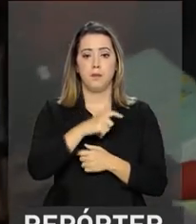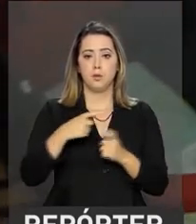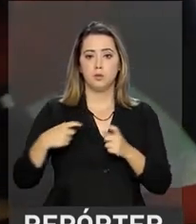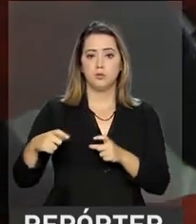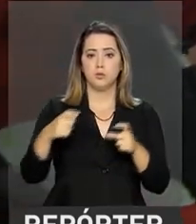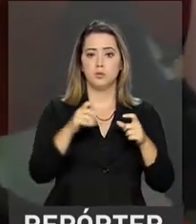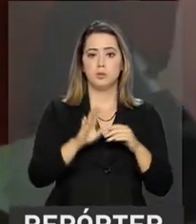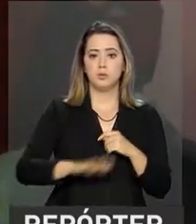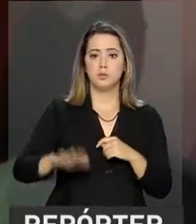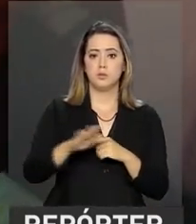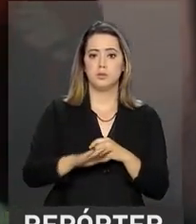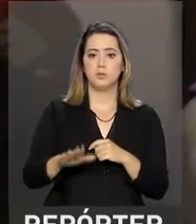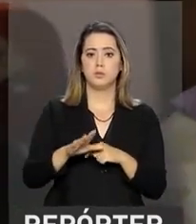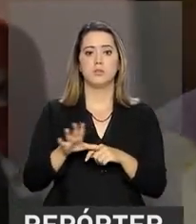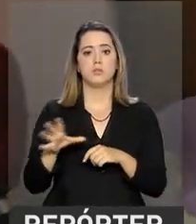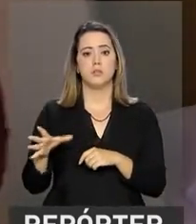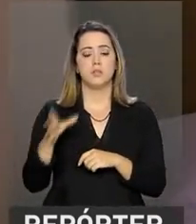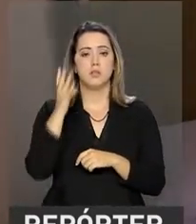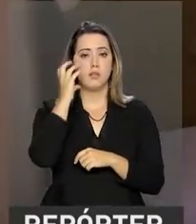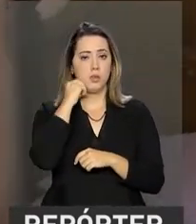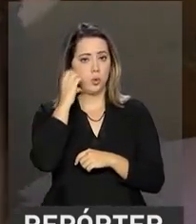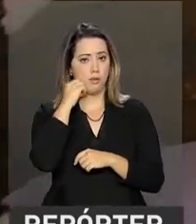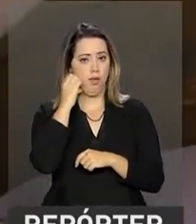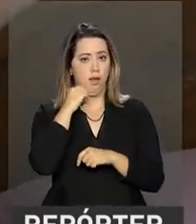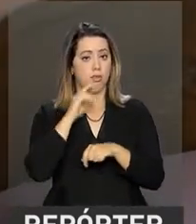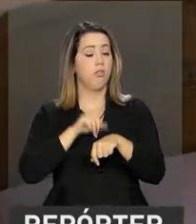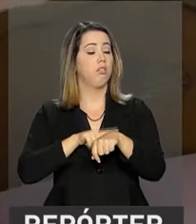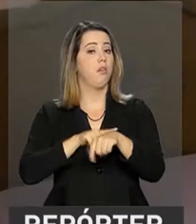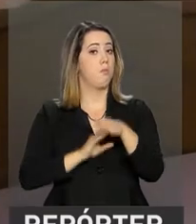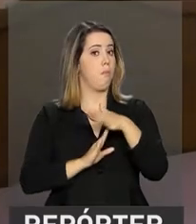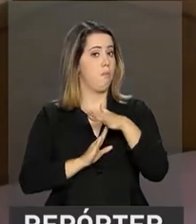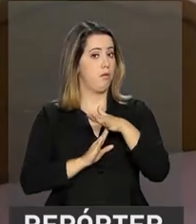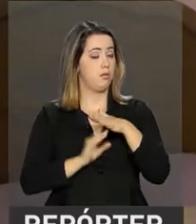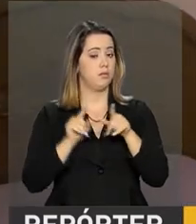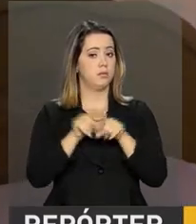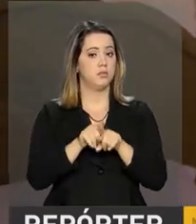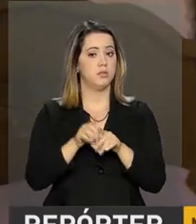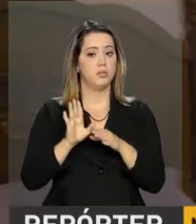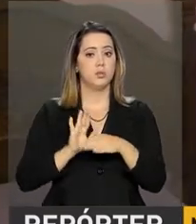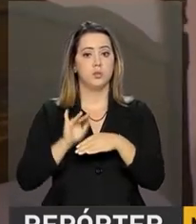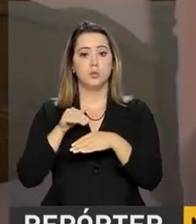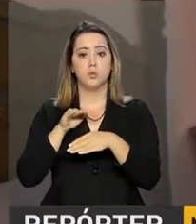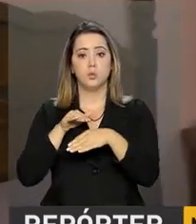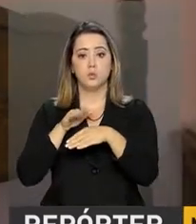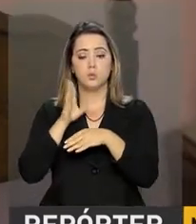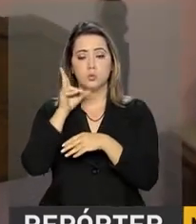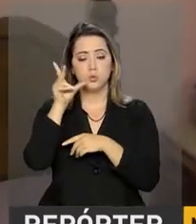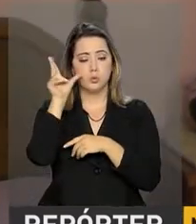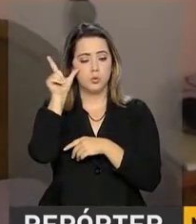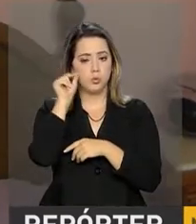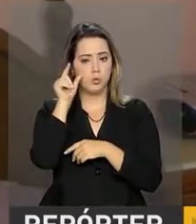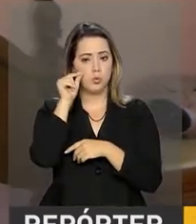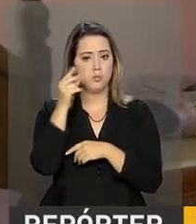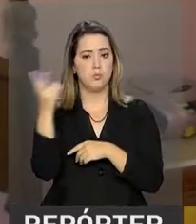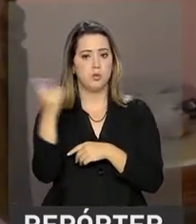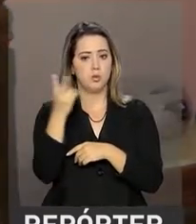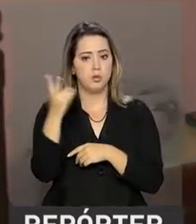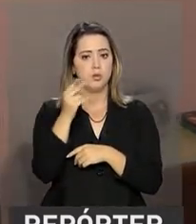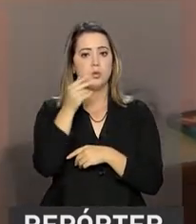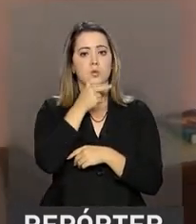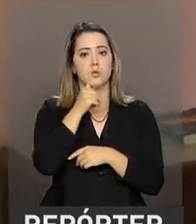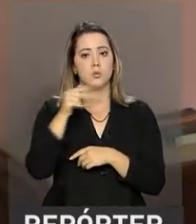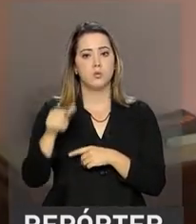crianças que foram adotadas temporariamente pela Elizabeth. Nessa cama dormiam a Camille e a Ana Beatriz. E nessa,